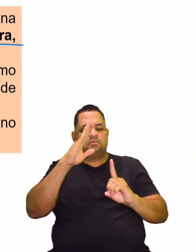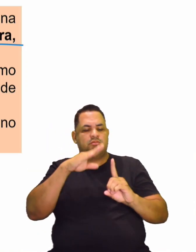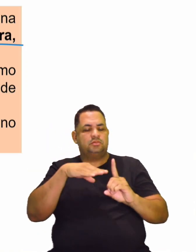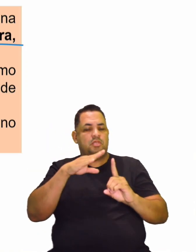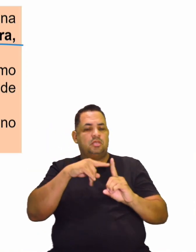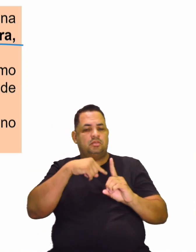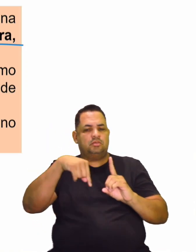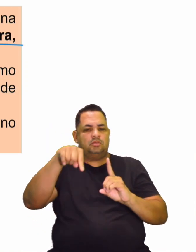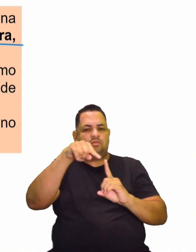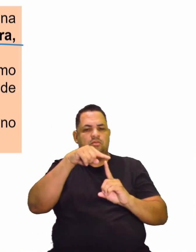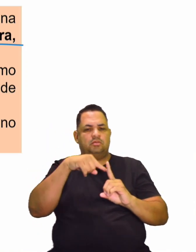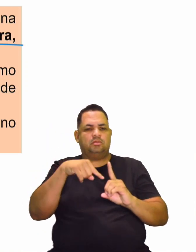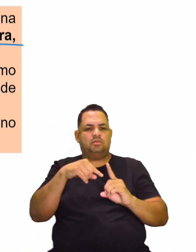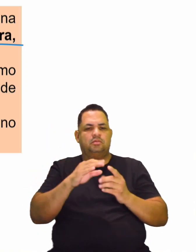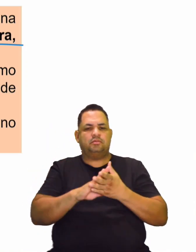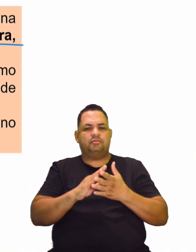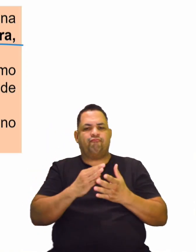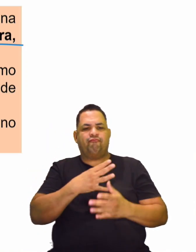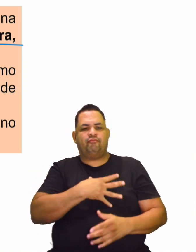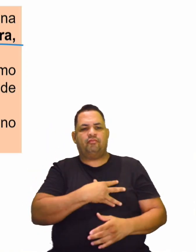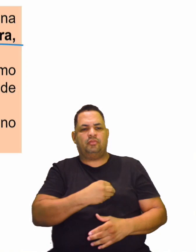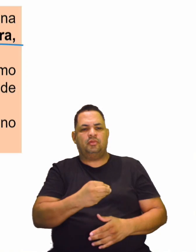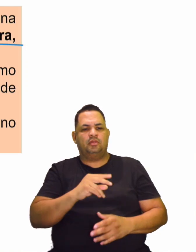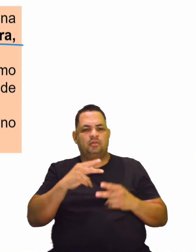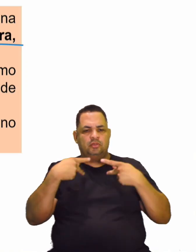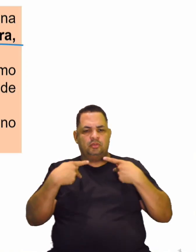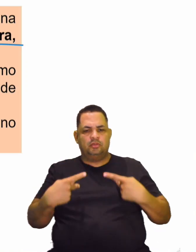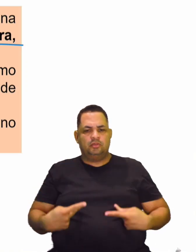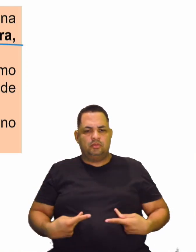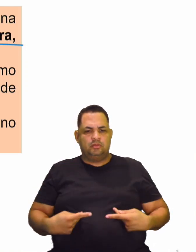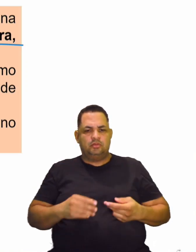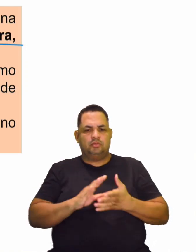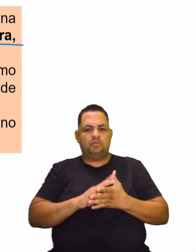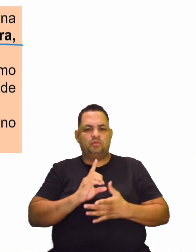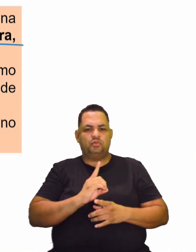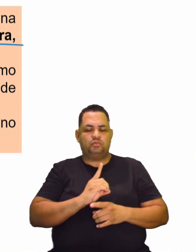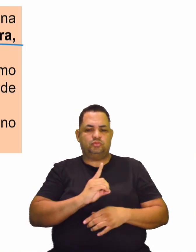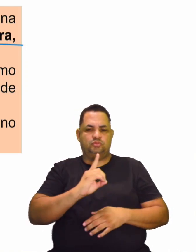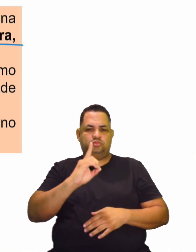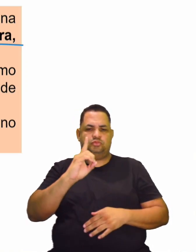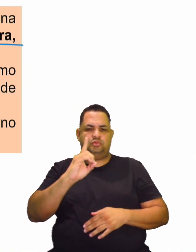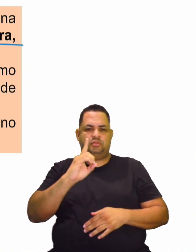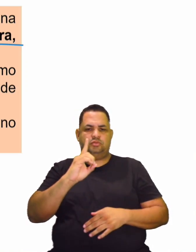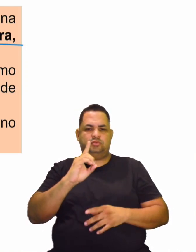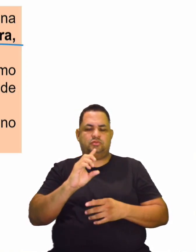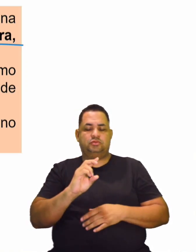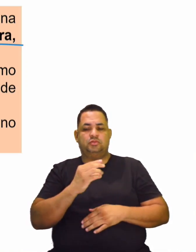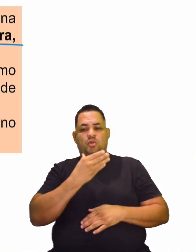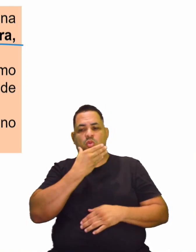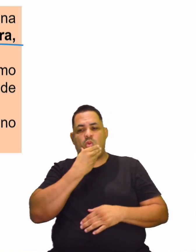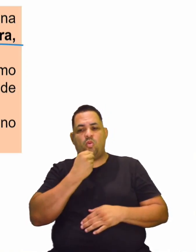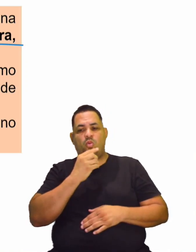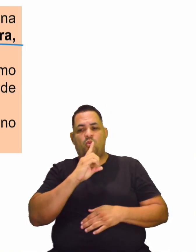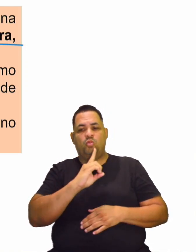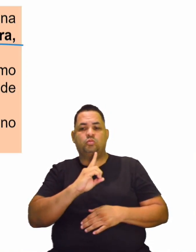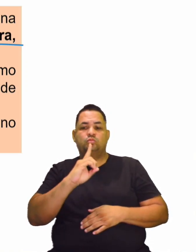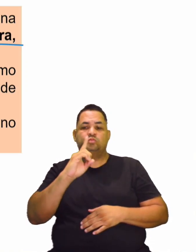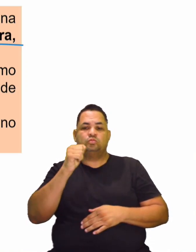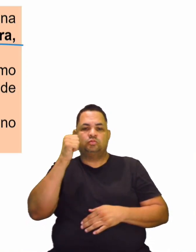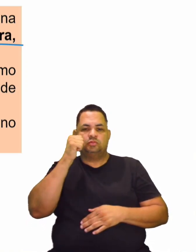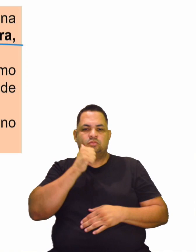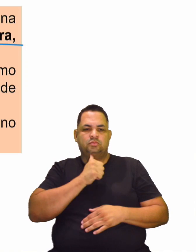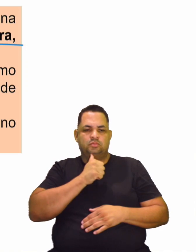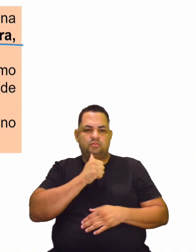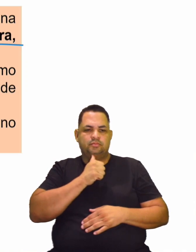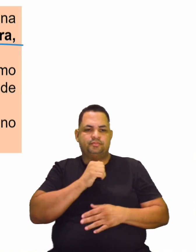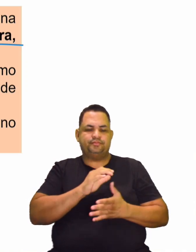considerados semideus. Filhos de humanos com um dos deuses ou uma deusa. Os 12 deuses, vou trazer o nome